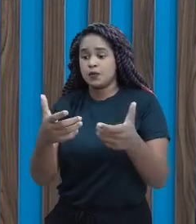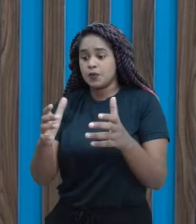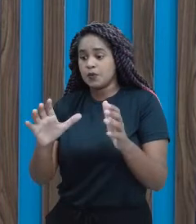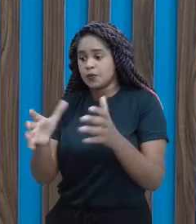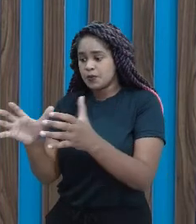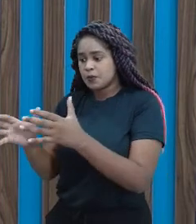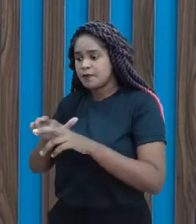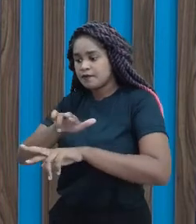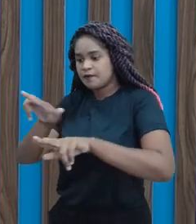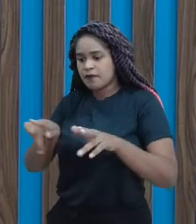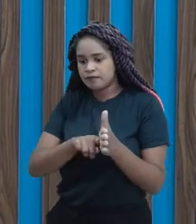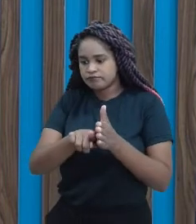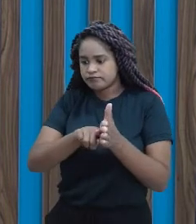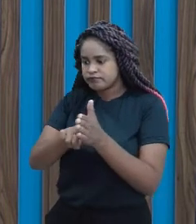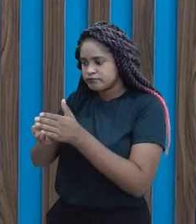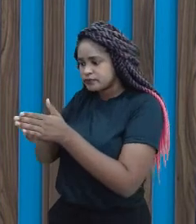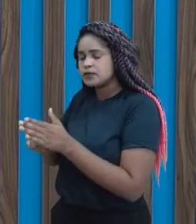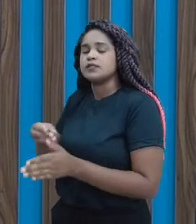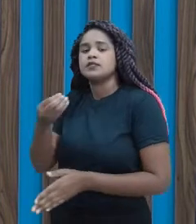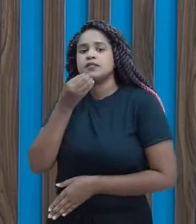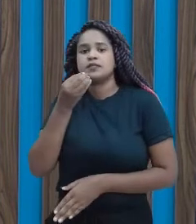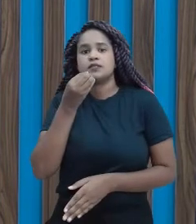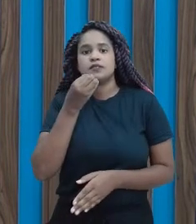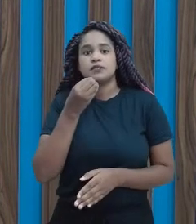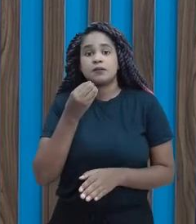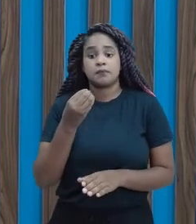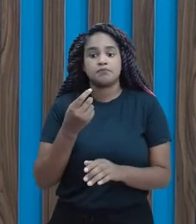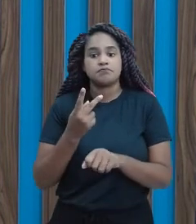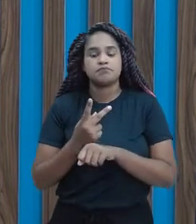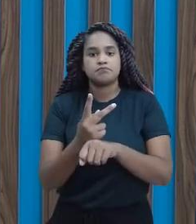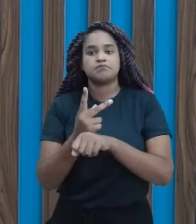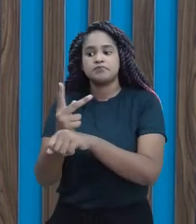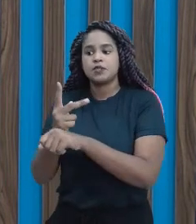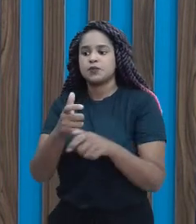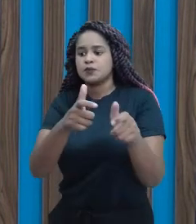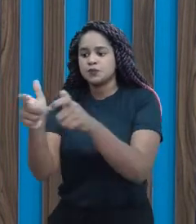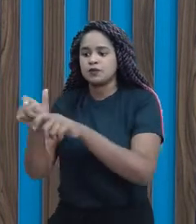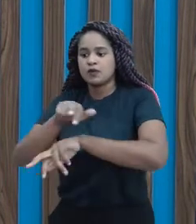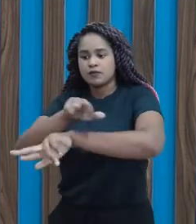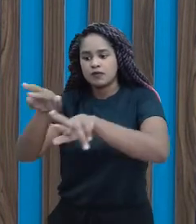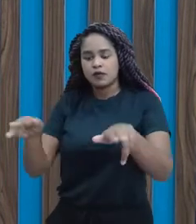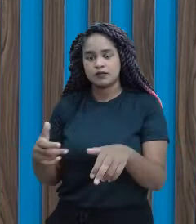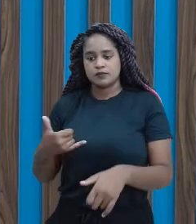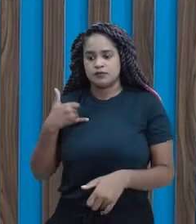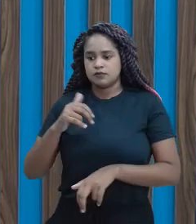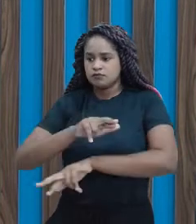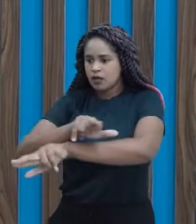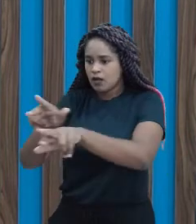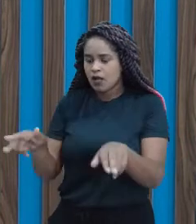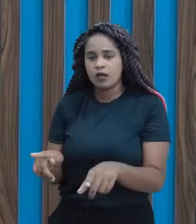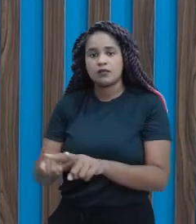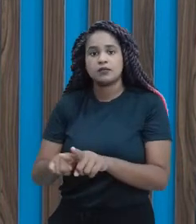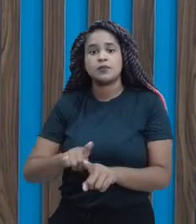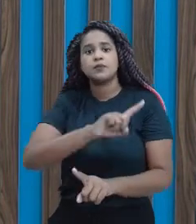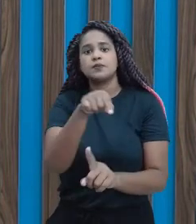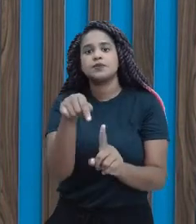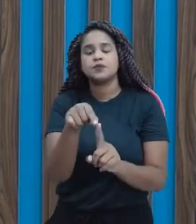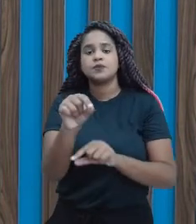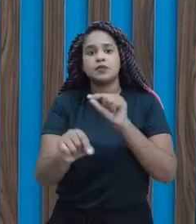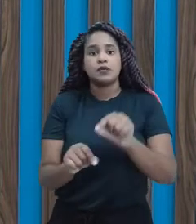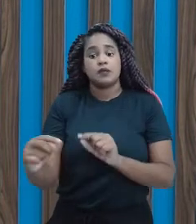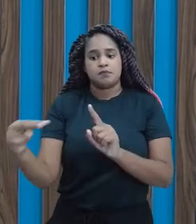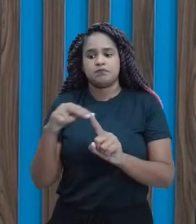nossa metodologia a gente procura lugares diferentes, gêneros diferentes, né? Idades diferentes, justamente para ter uma visão geral.